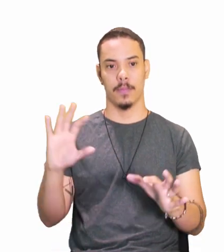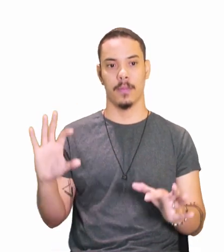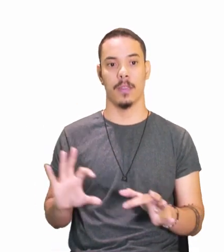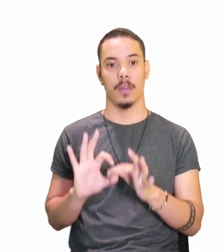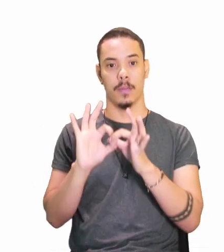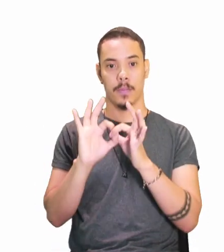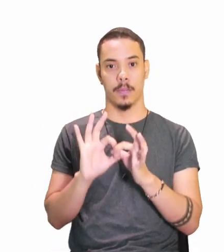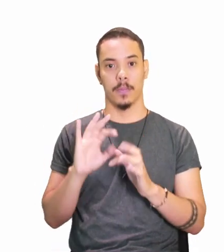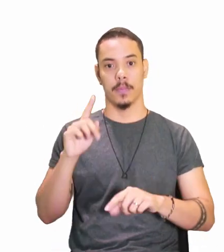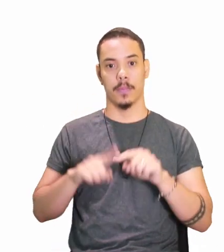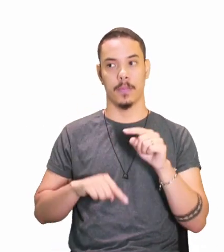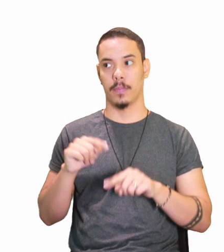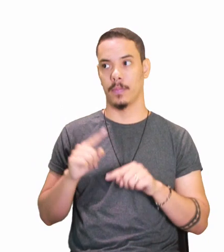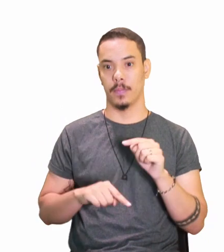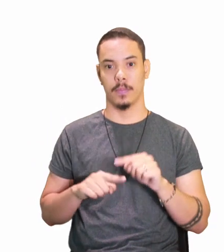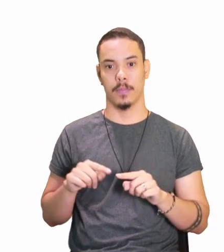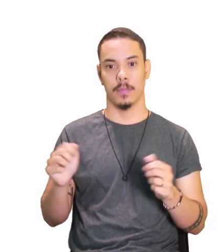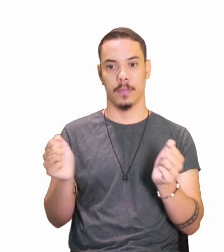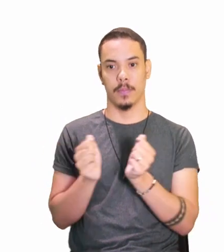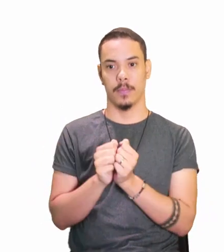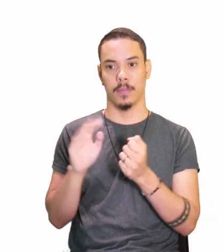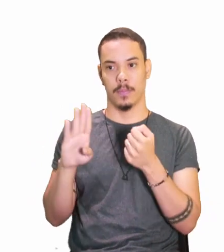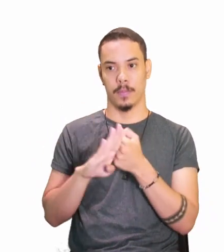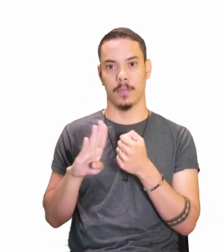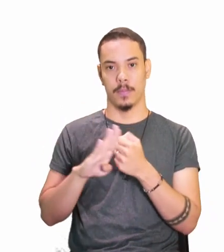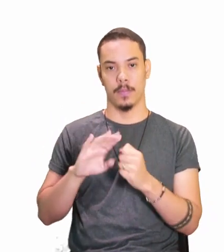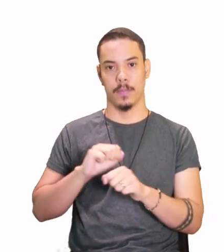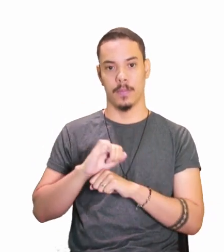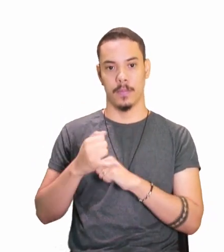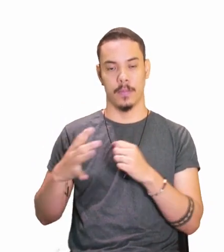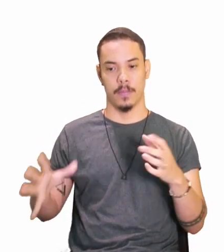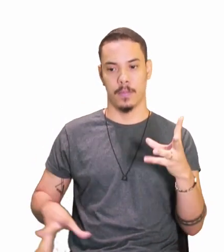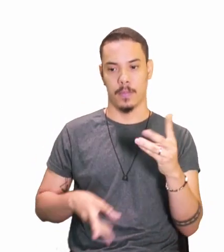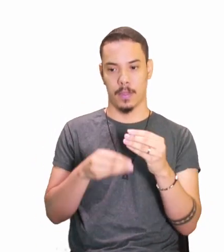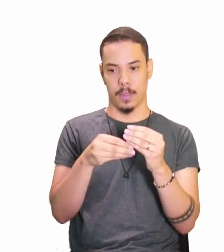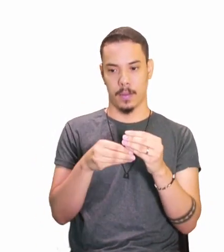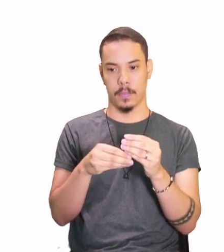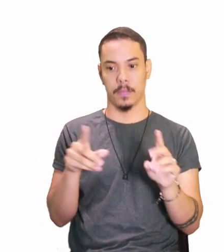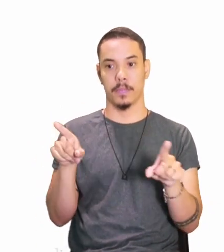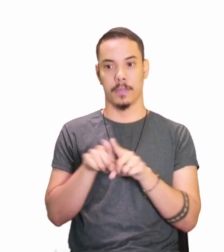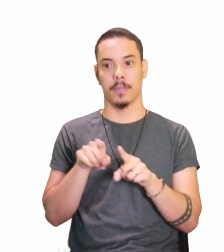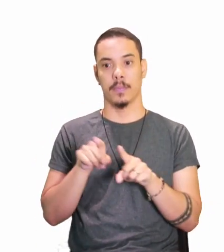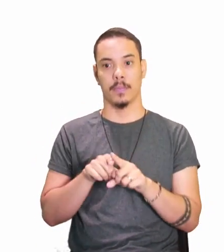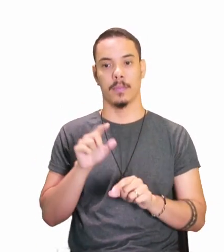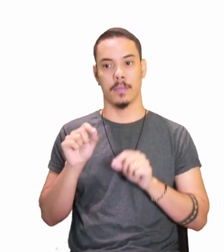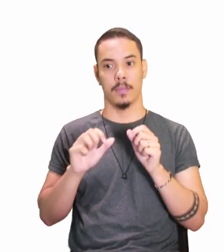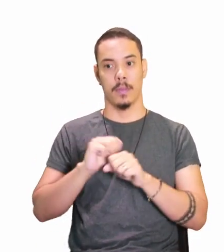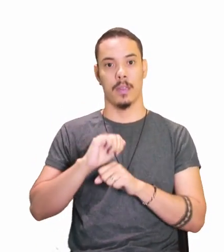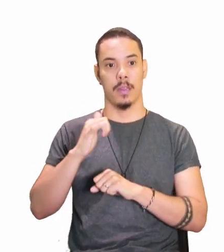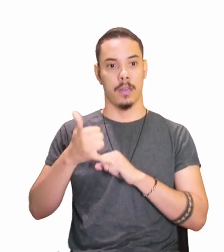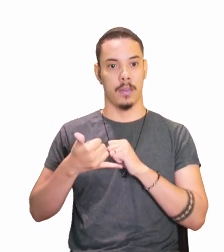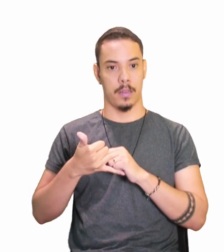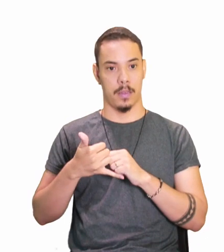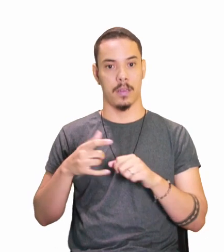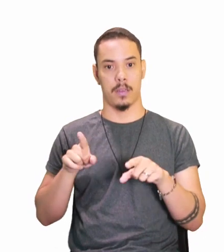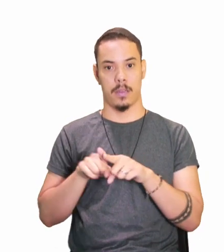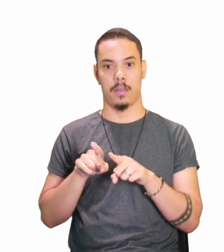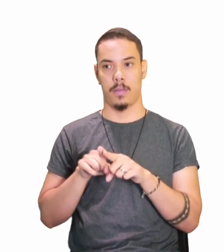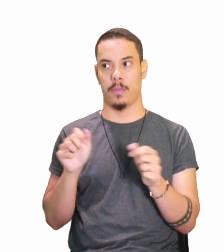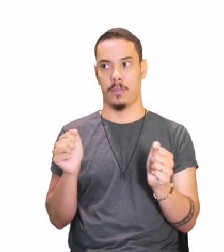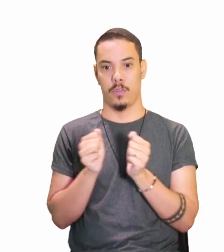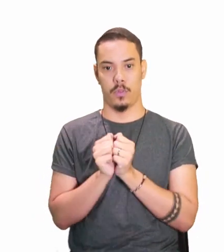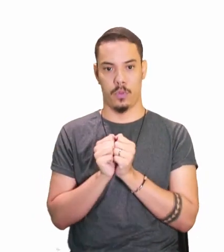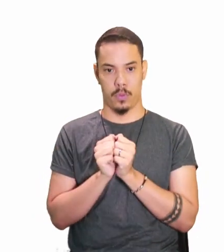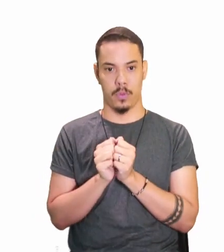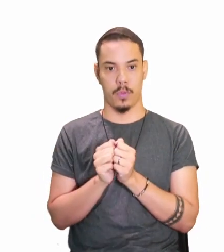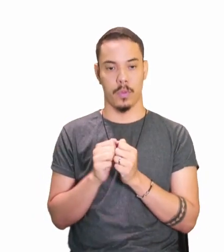Une os elementos do substantivo compostos, né? E os dos adjetivos compostos também, em que